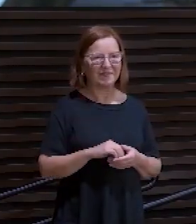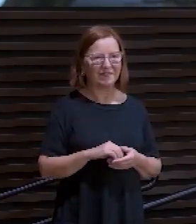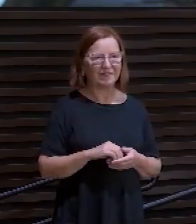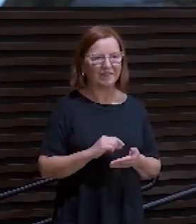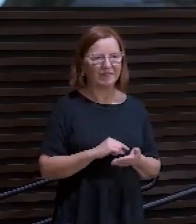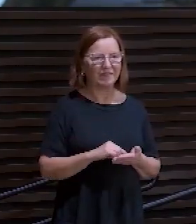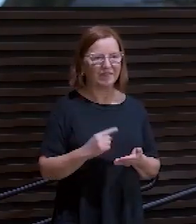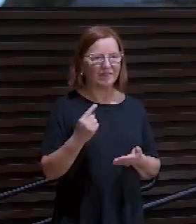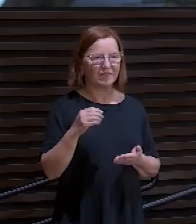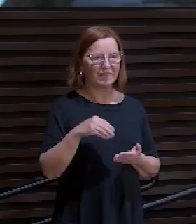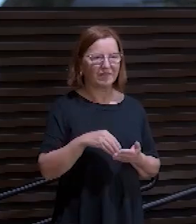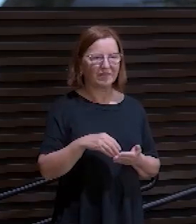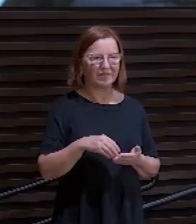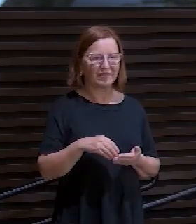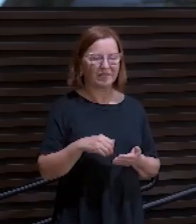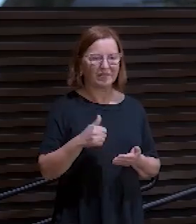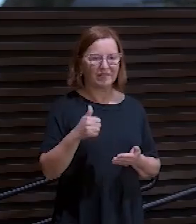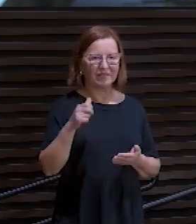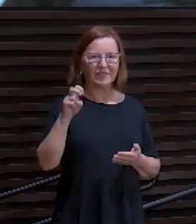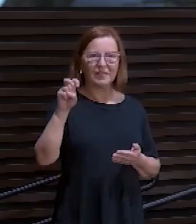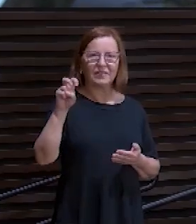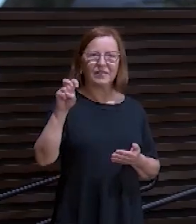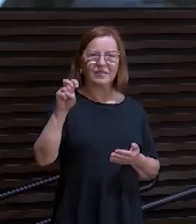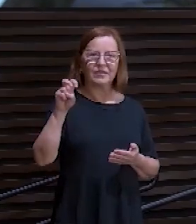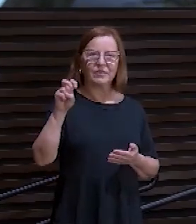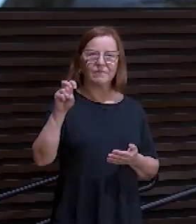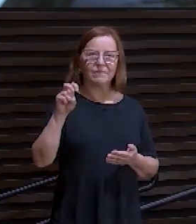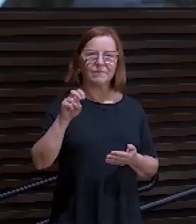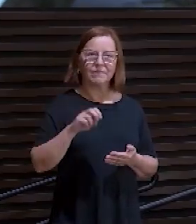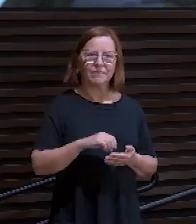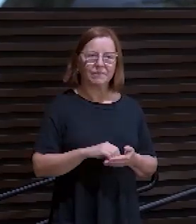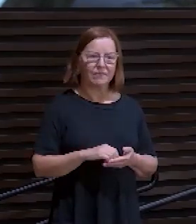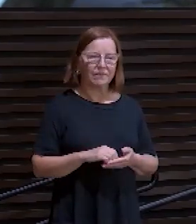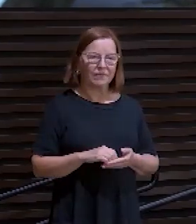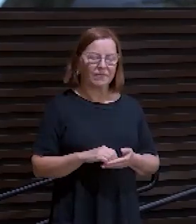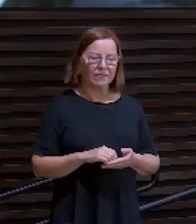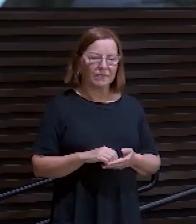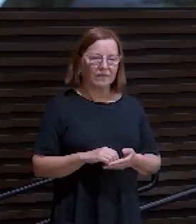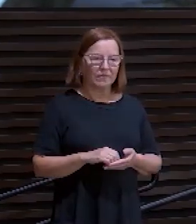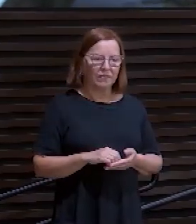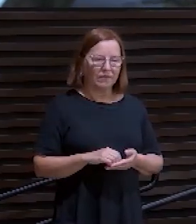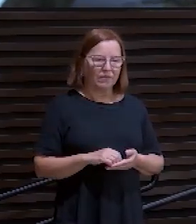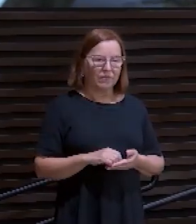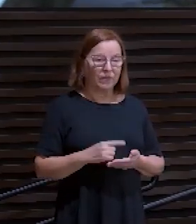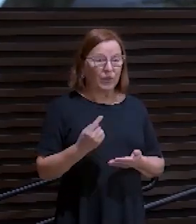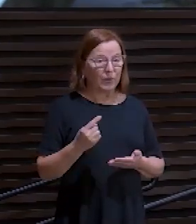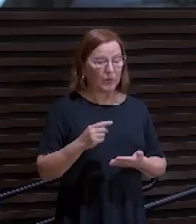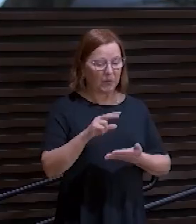versos 1 a 15, texto que julgo eu ser um dos mais emocionantes de toda a Bíblia.